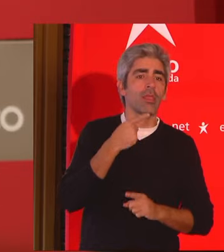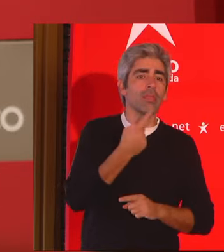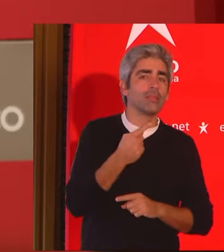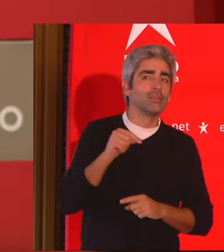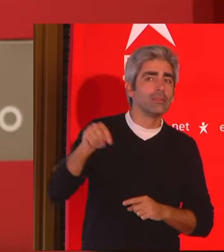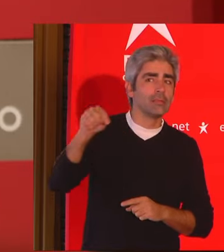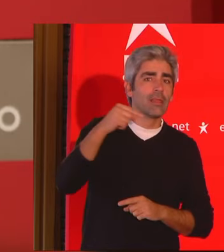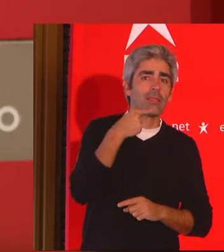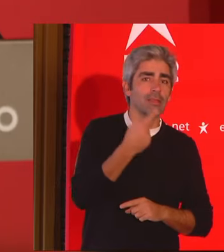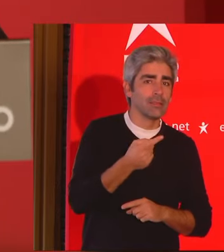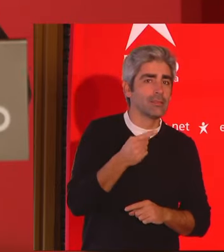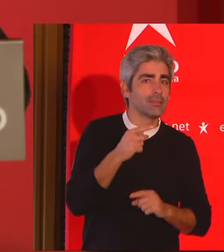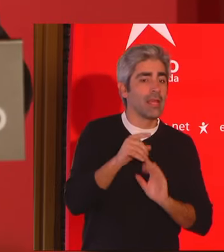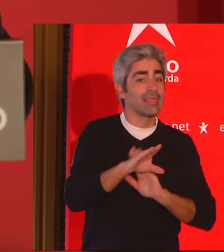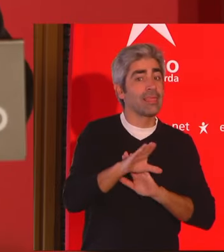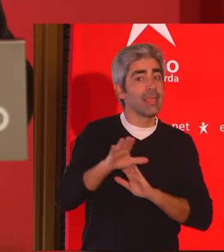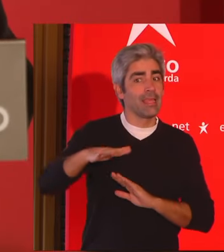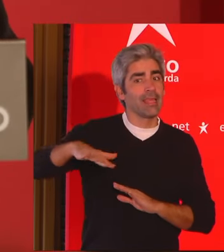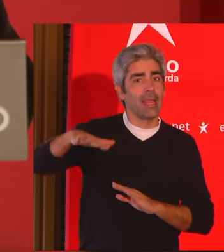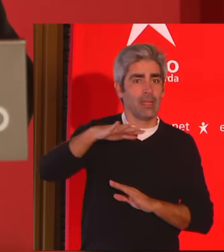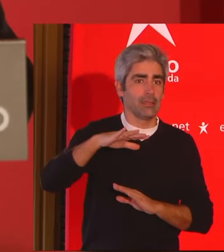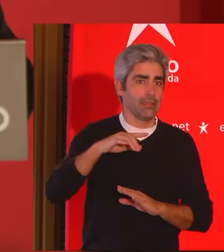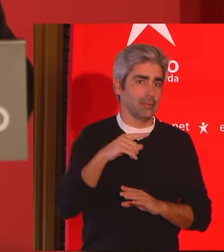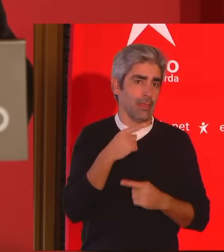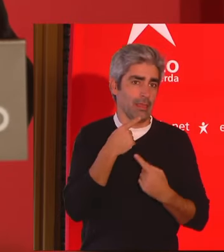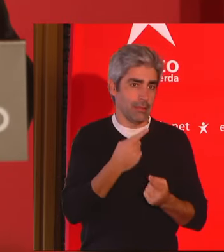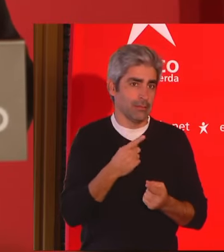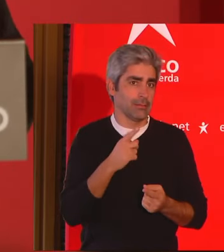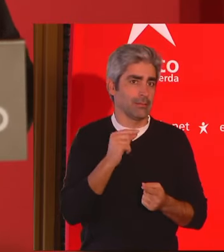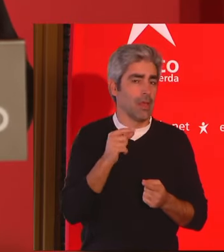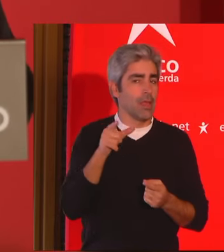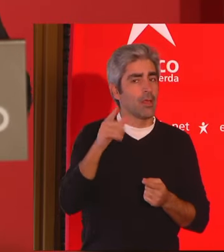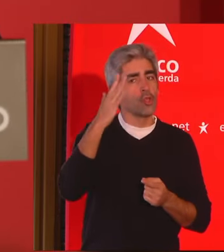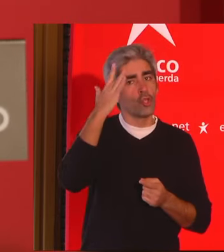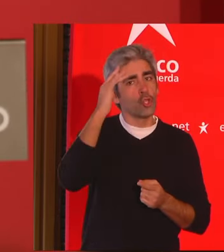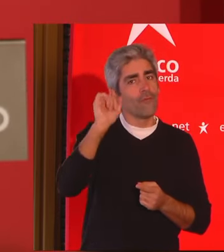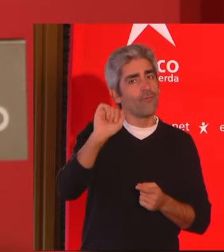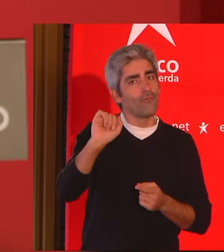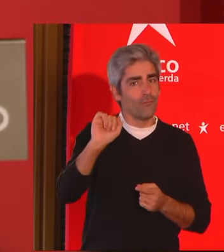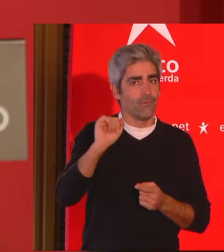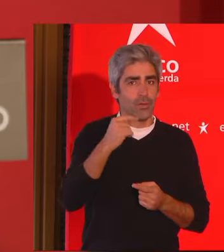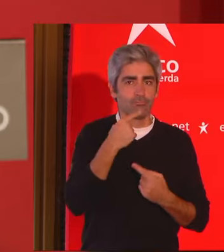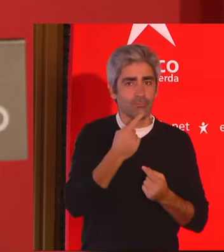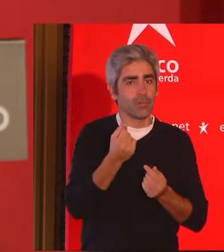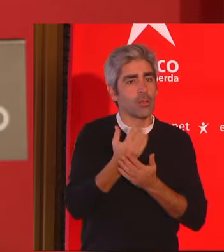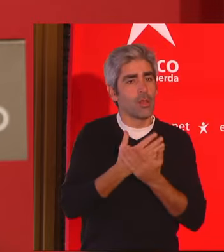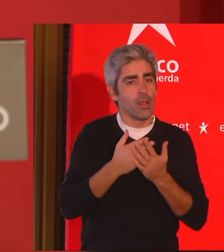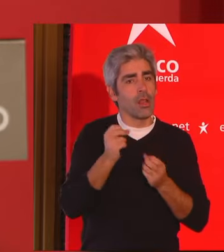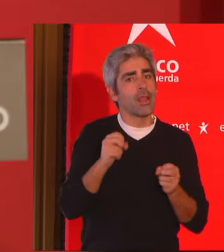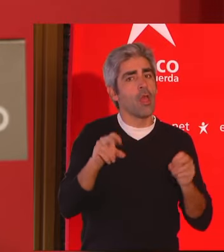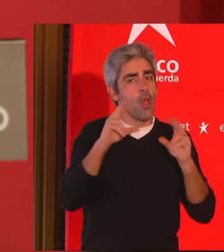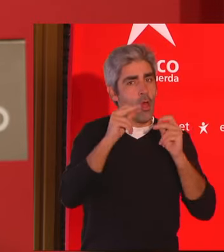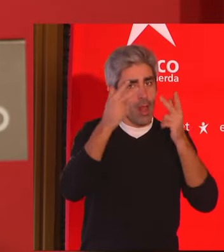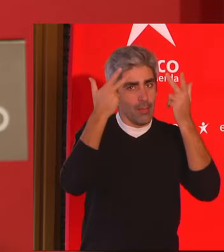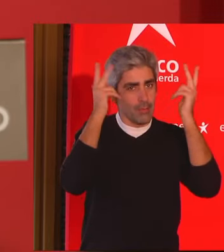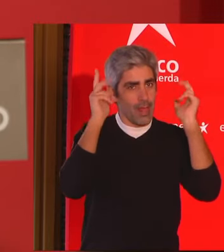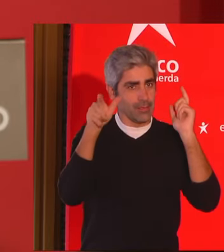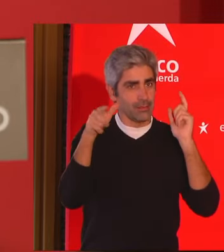frequentemente os arautos da direita e das teses económicas neoliberais, que